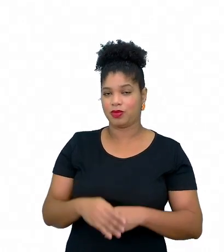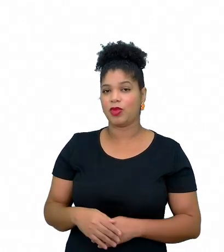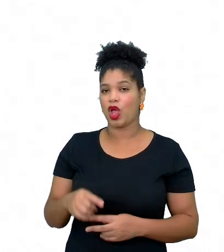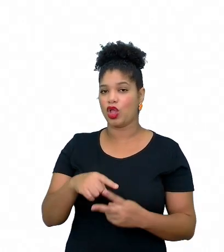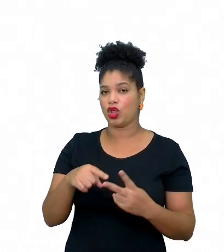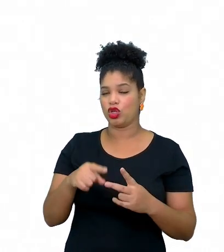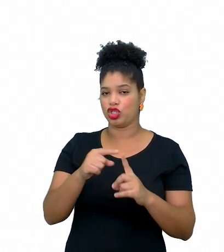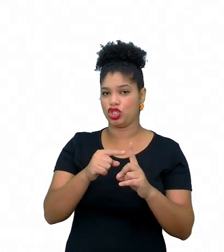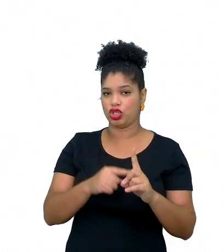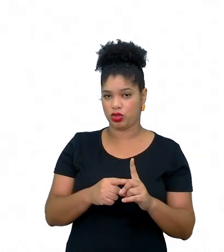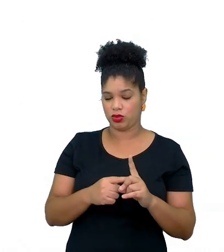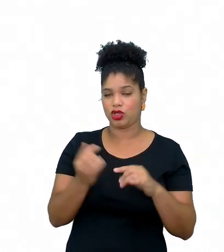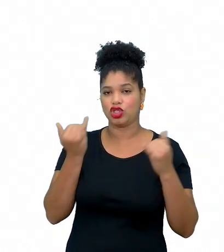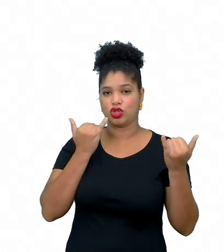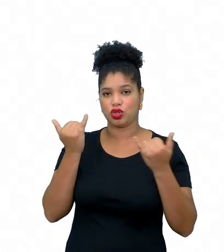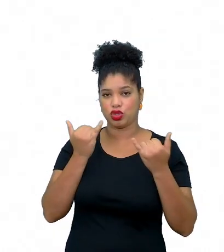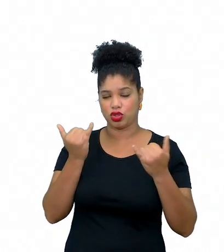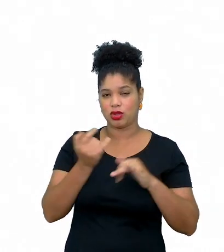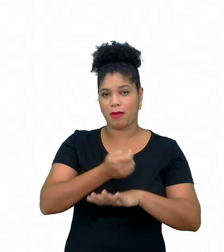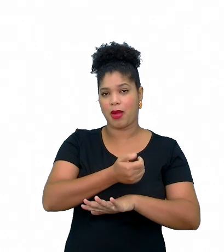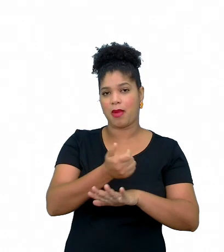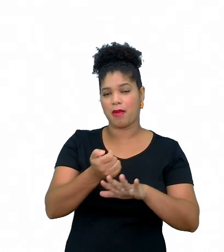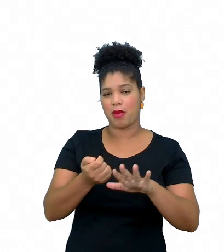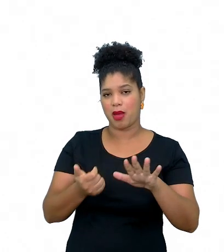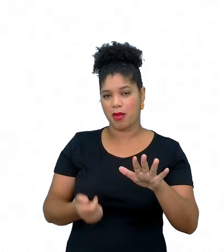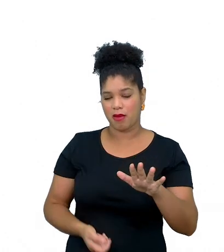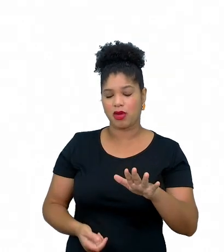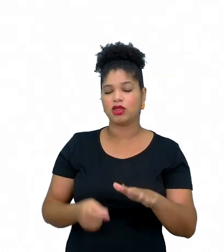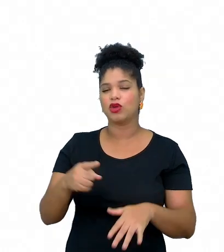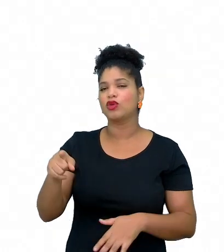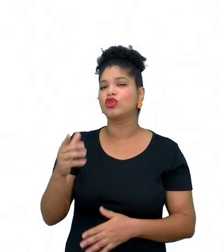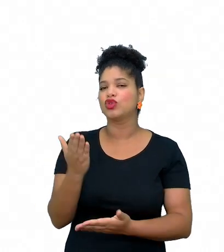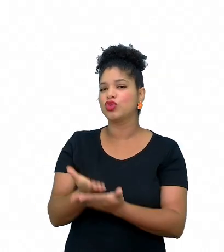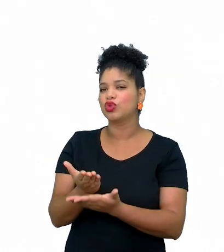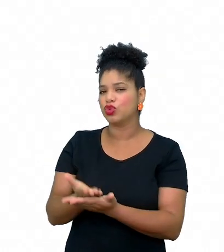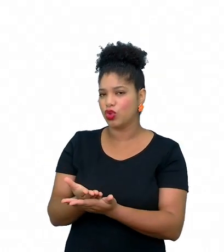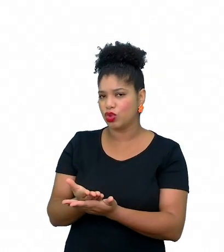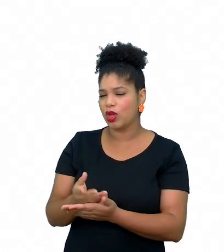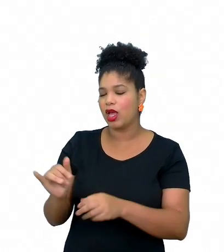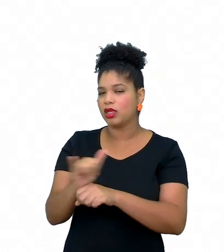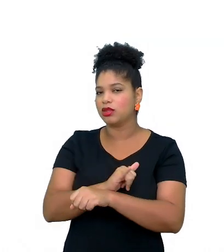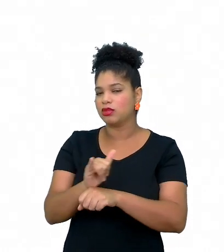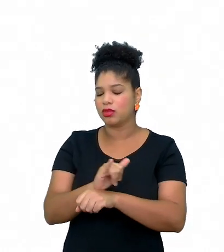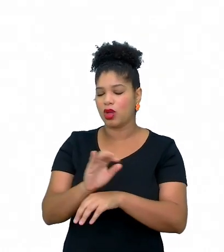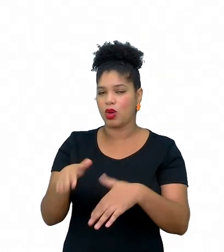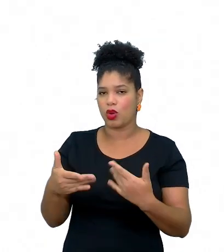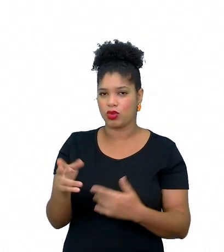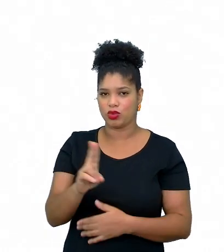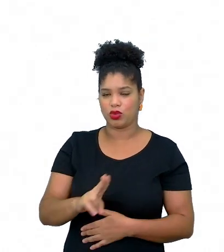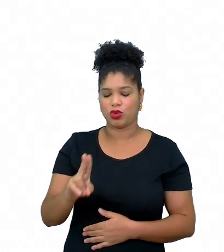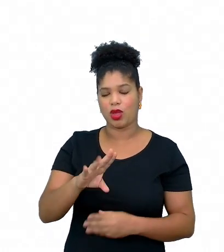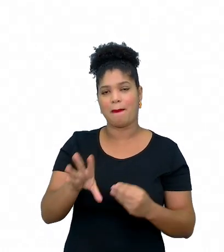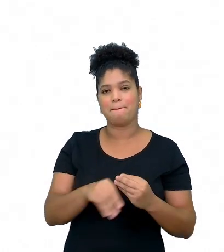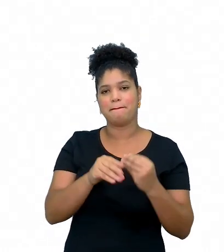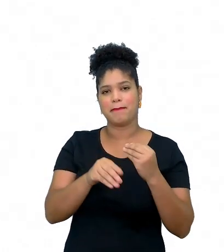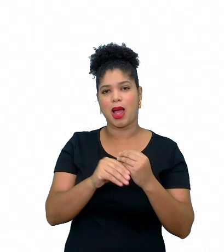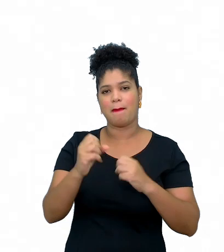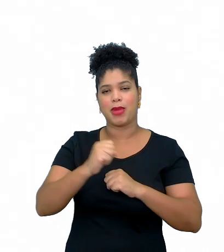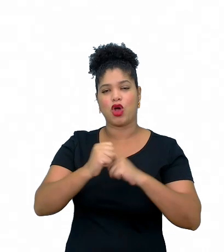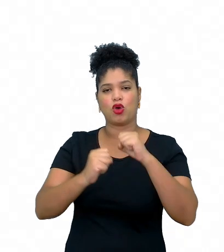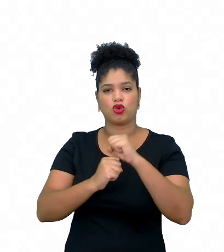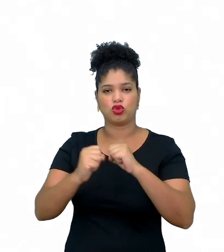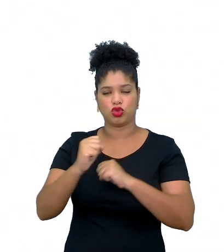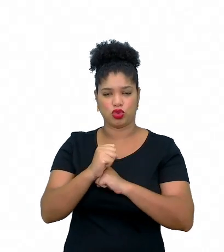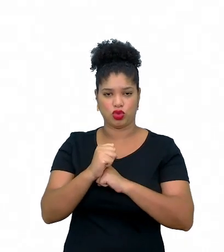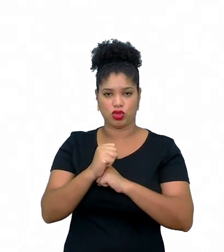2 tipos de notícias falsas que você estudou, quais foram as estratégias utilizadas para a construção da